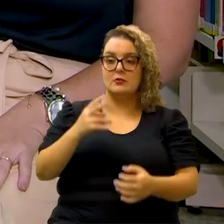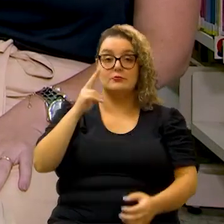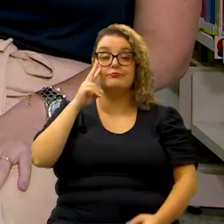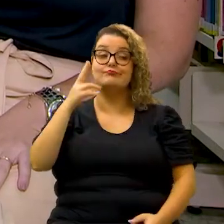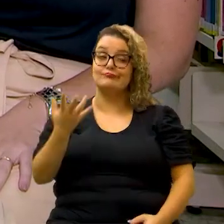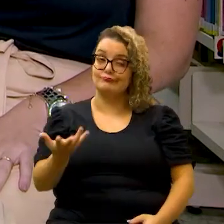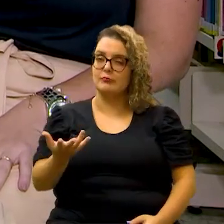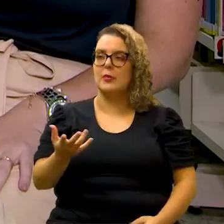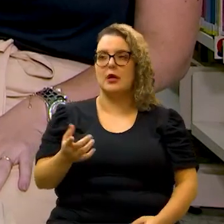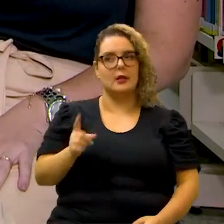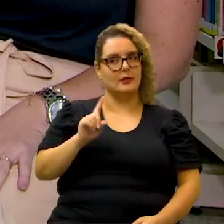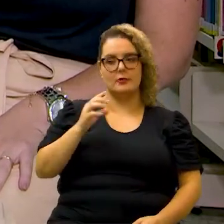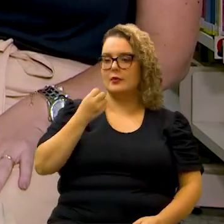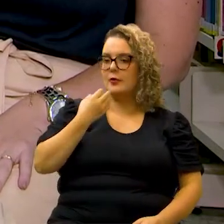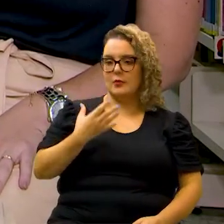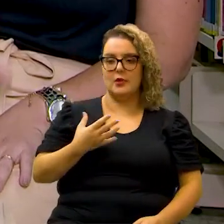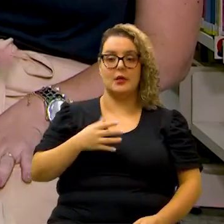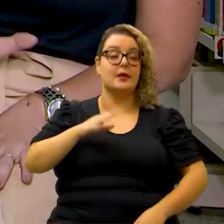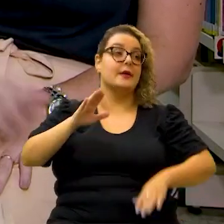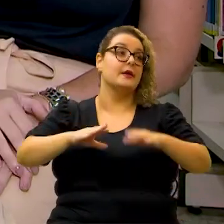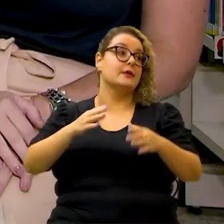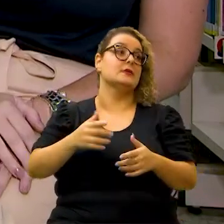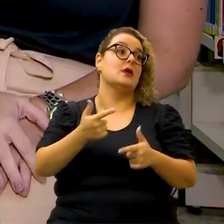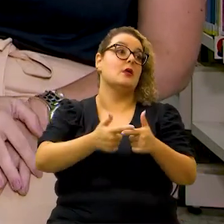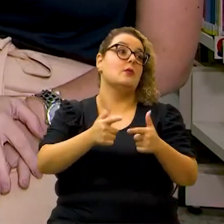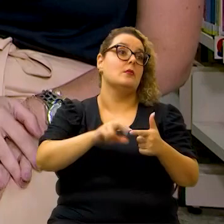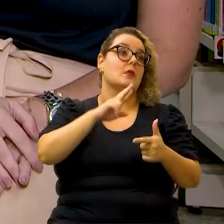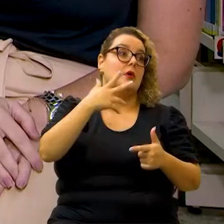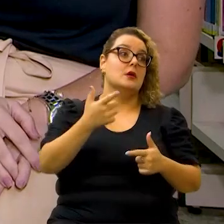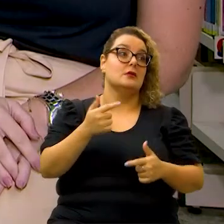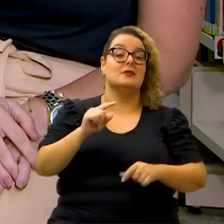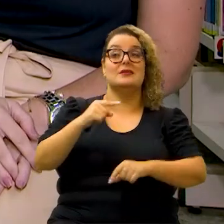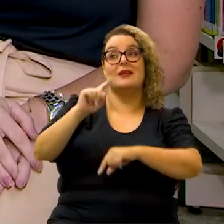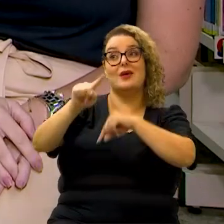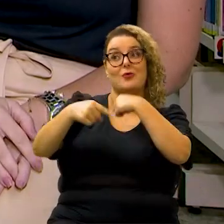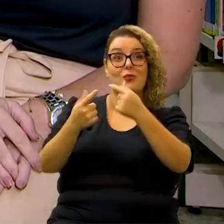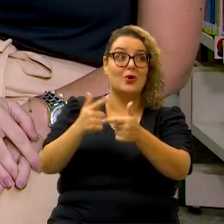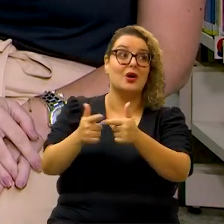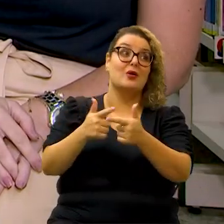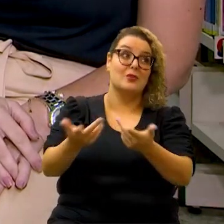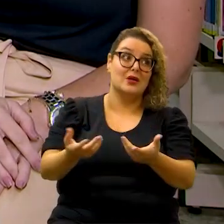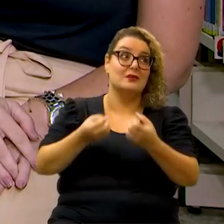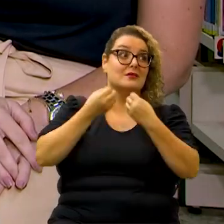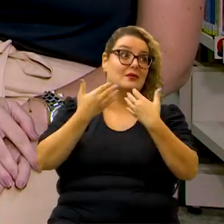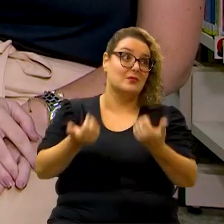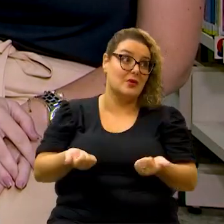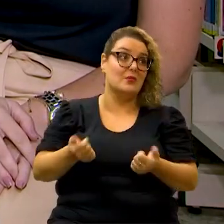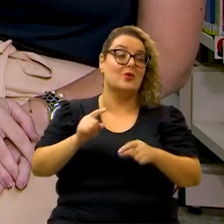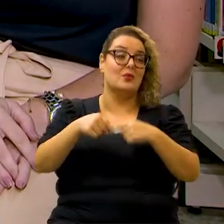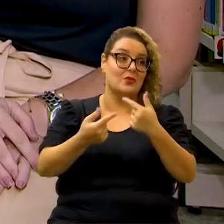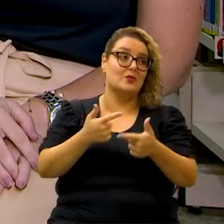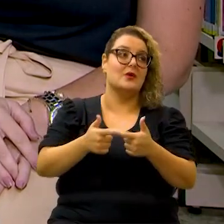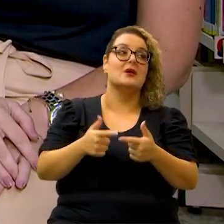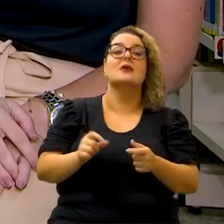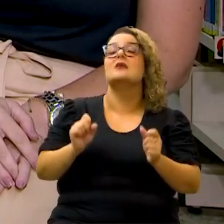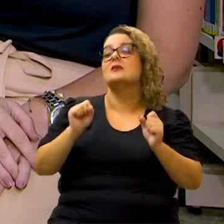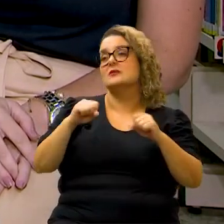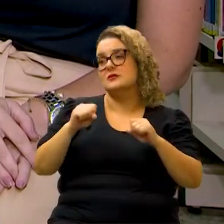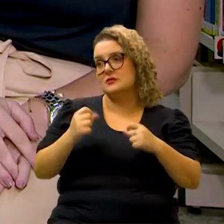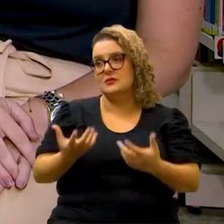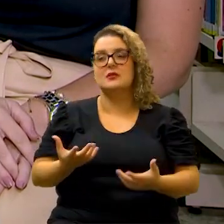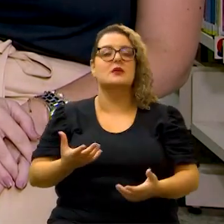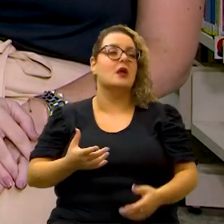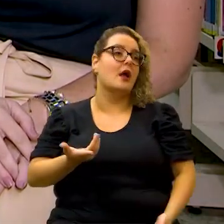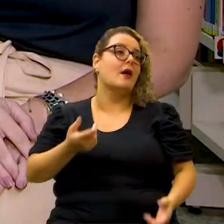com a família, as outras estão vendo, então não é legal. Daí às vezes resolve o problema de uma e arruma o problema da outra que está numa boa, né?